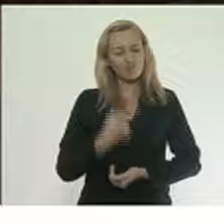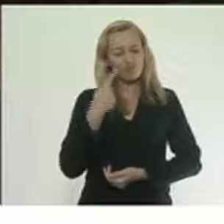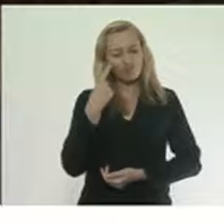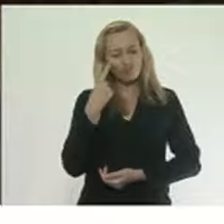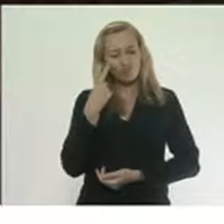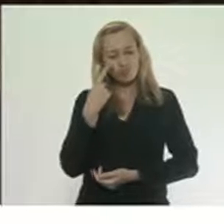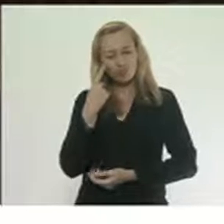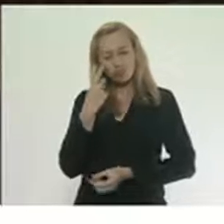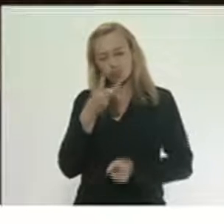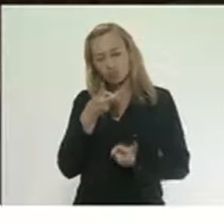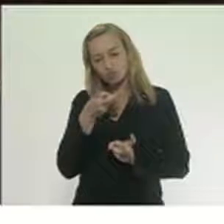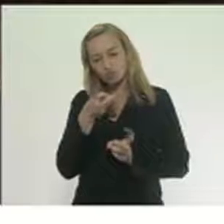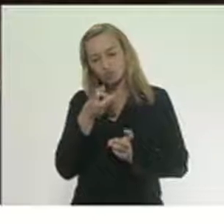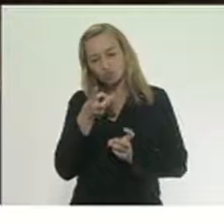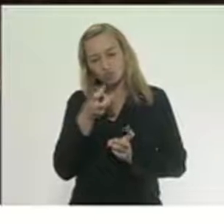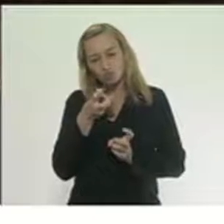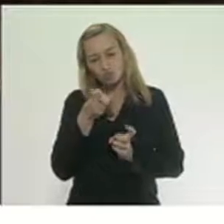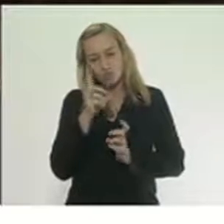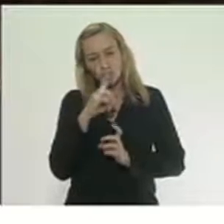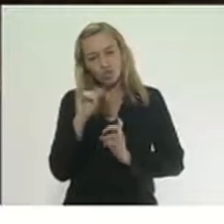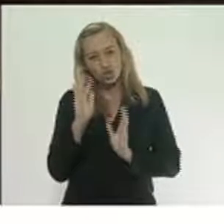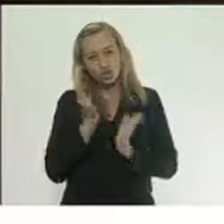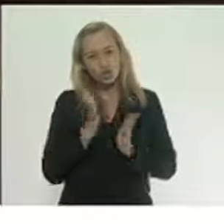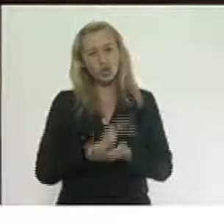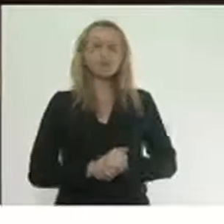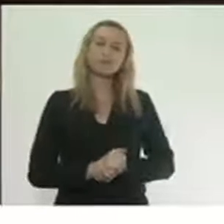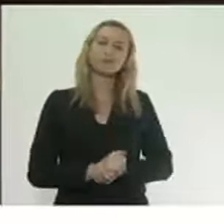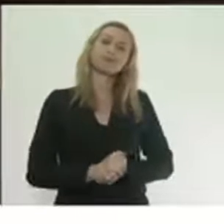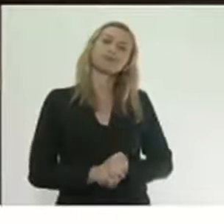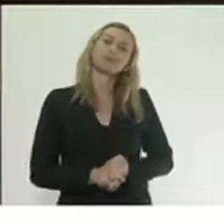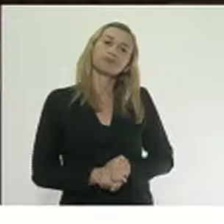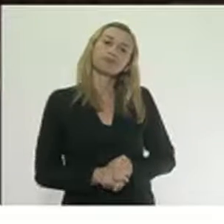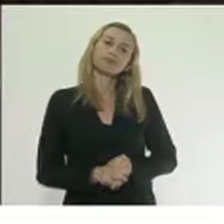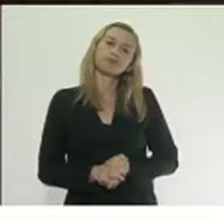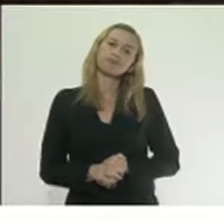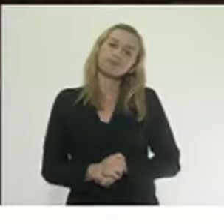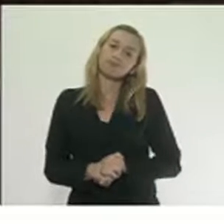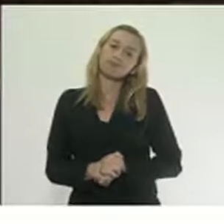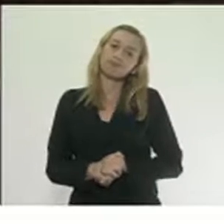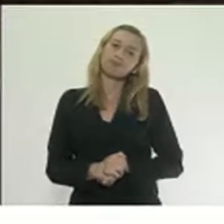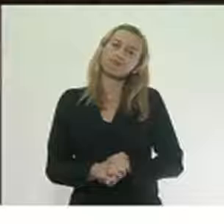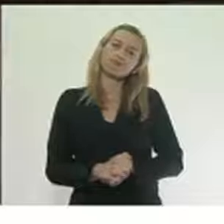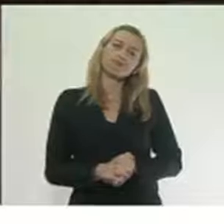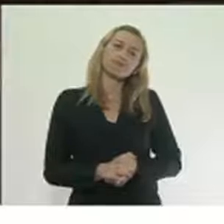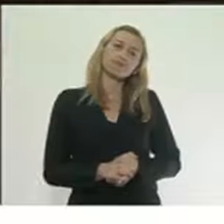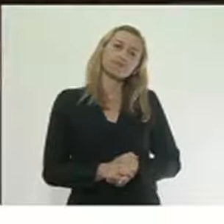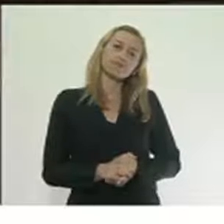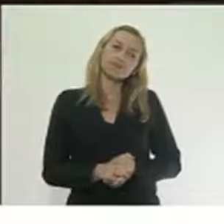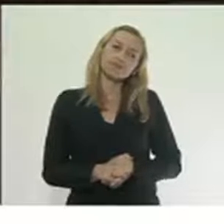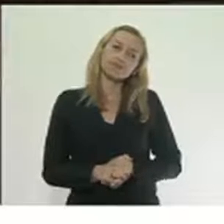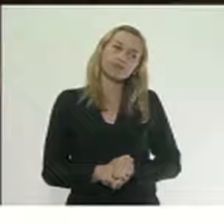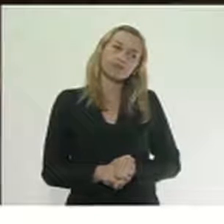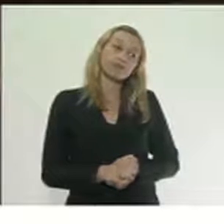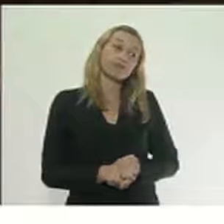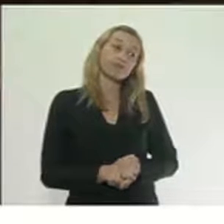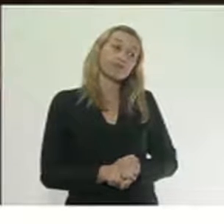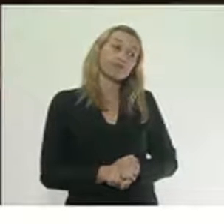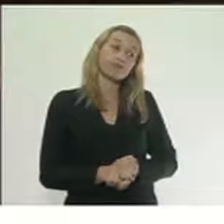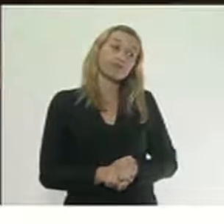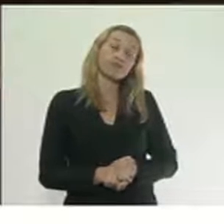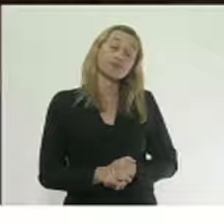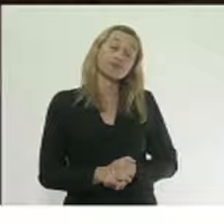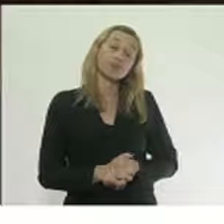observando o dia de hoje, quer dizer, eu pelo menos, o